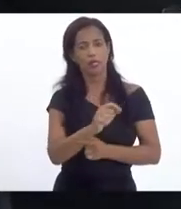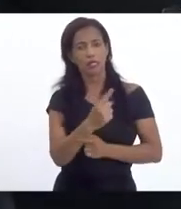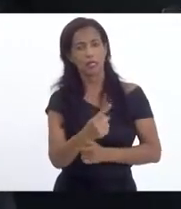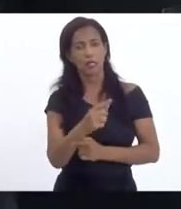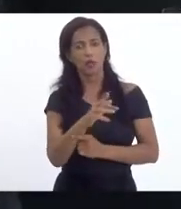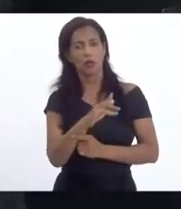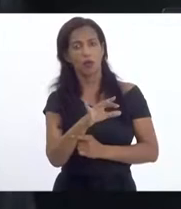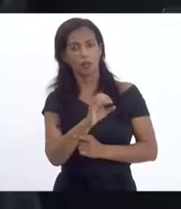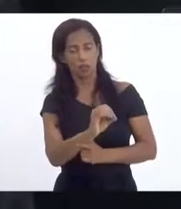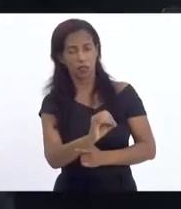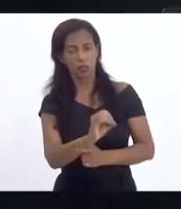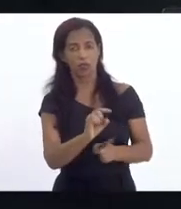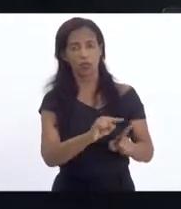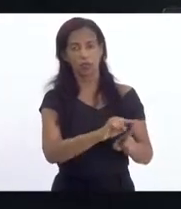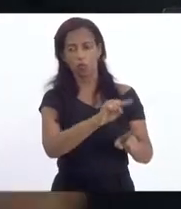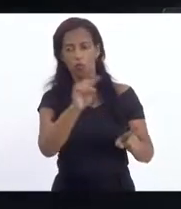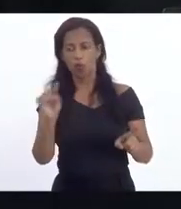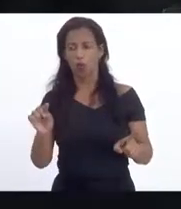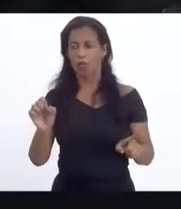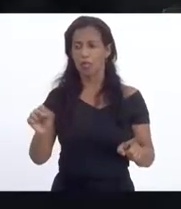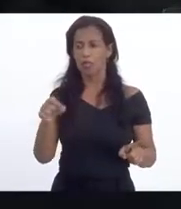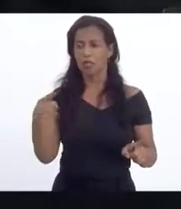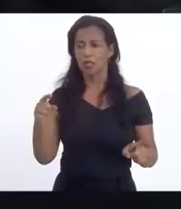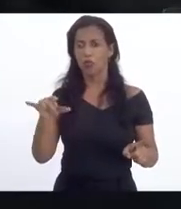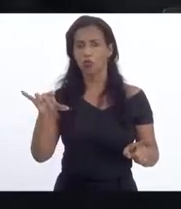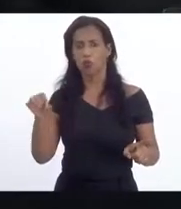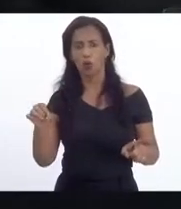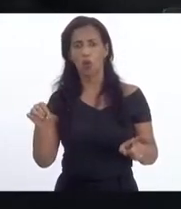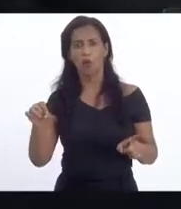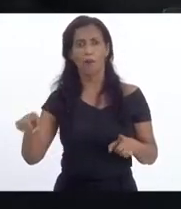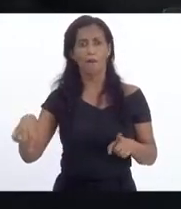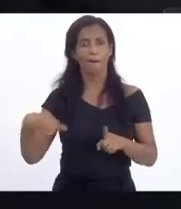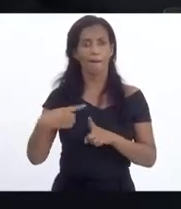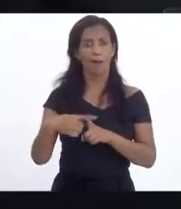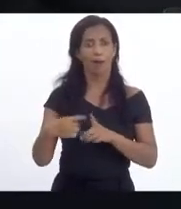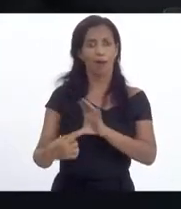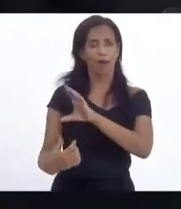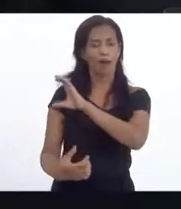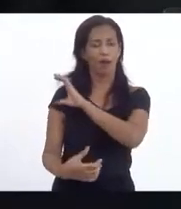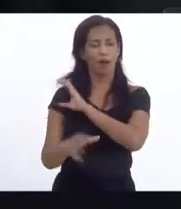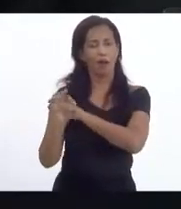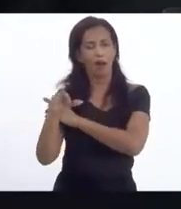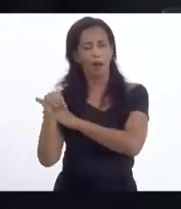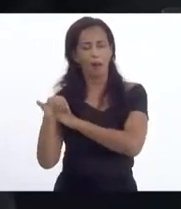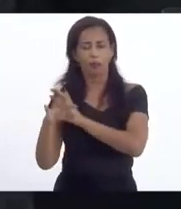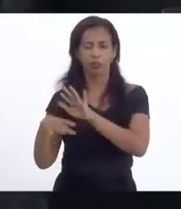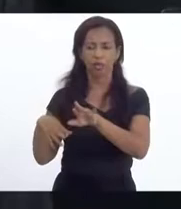de Itabapuana a São João da Barra e a Campos. Daí